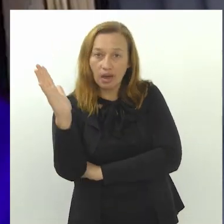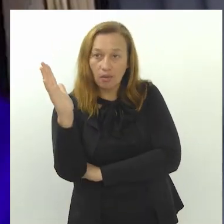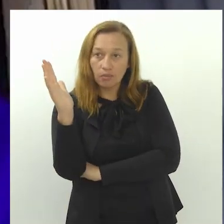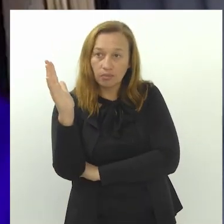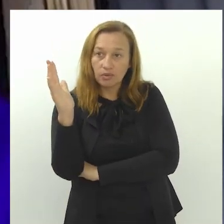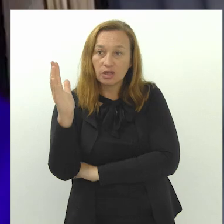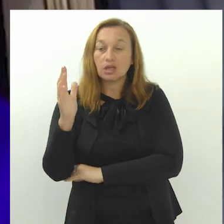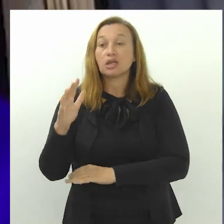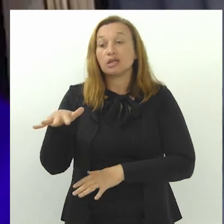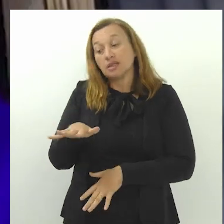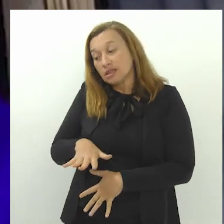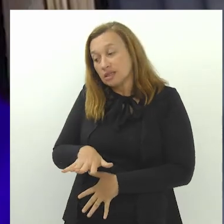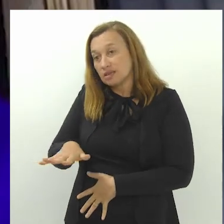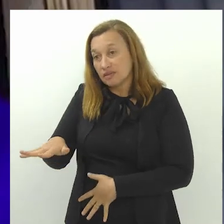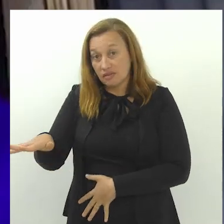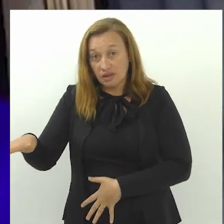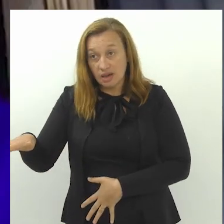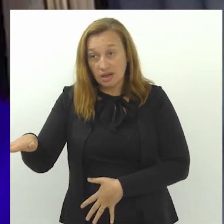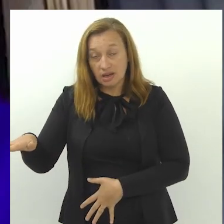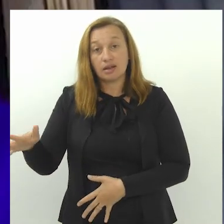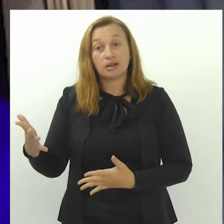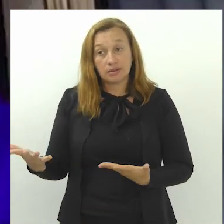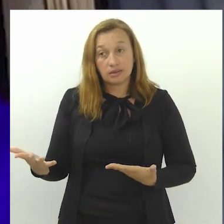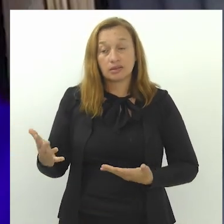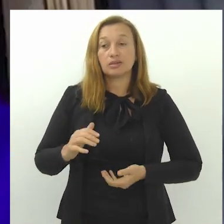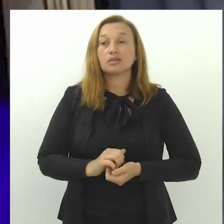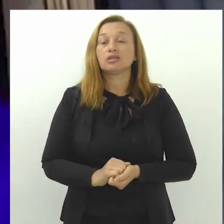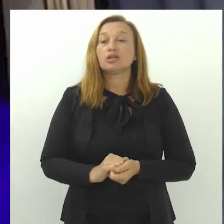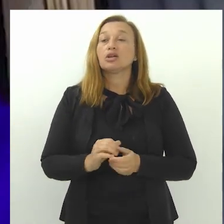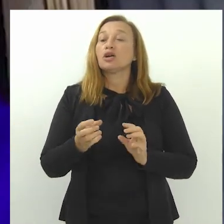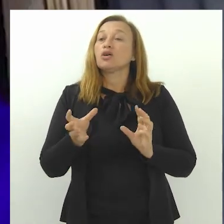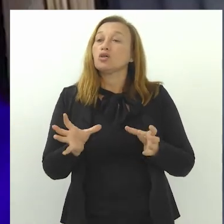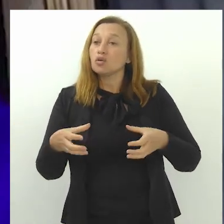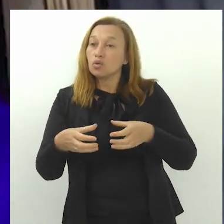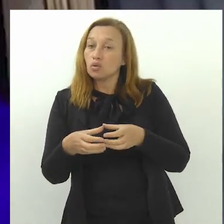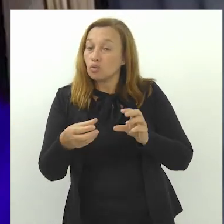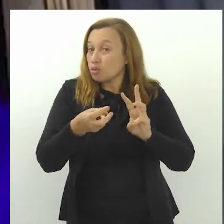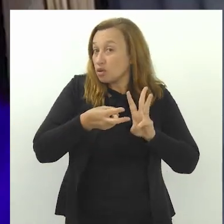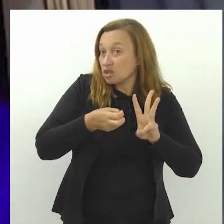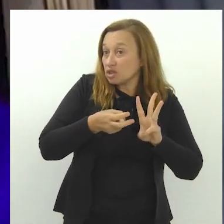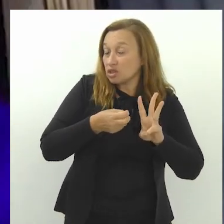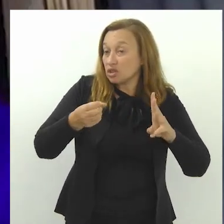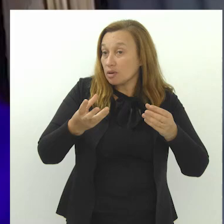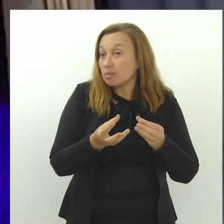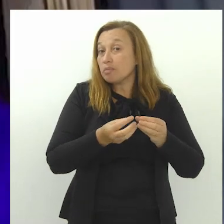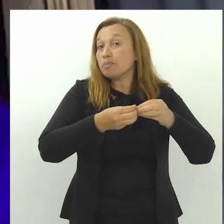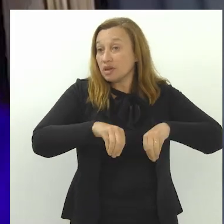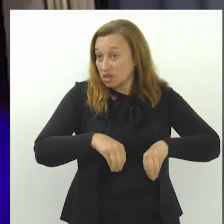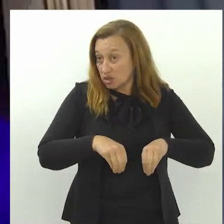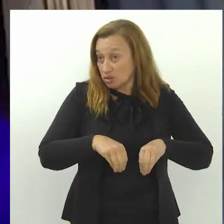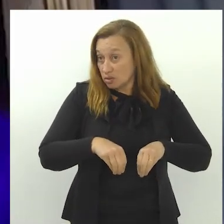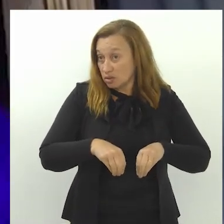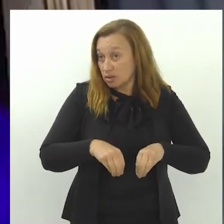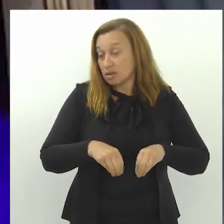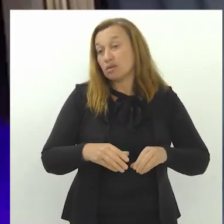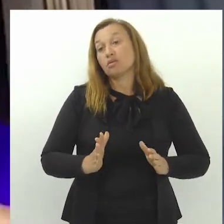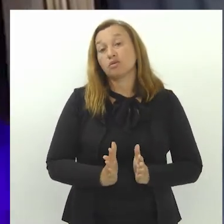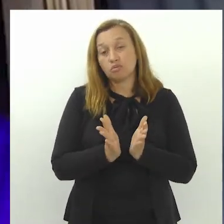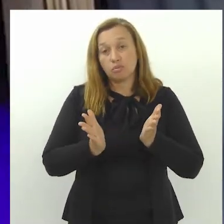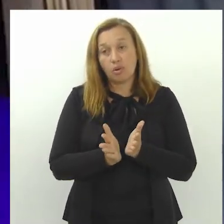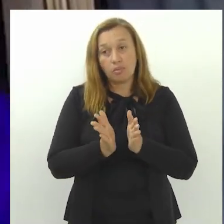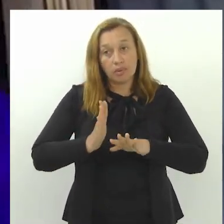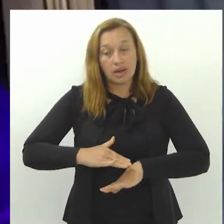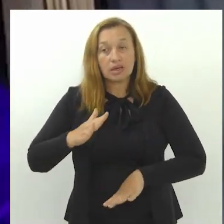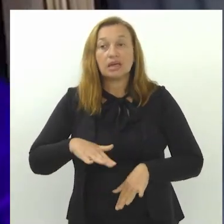ambiental em comunidades tradicionais, comunidades indígenas, que acabam afetando negativamente pessoas mais